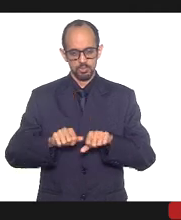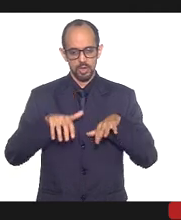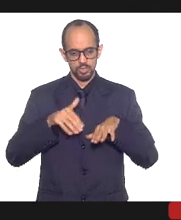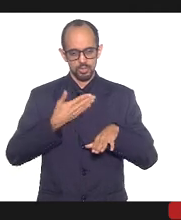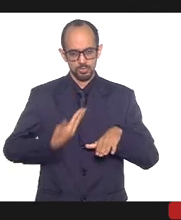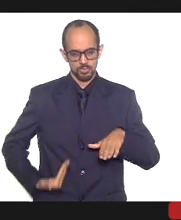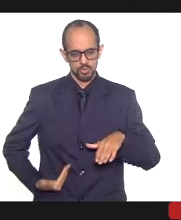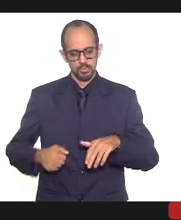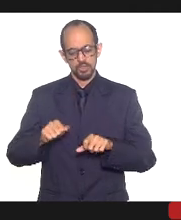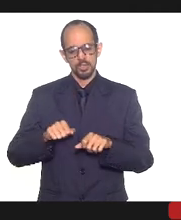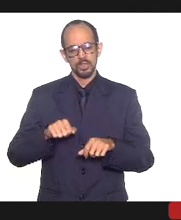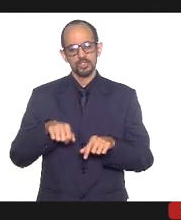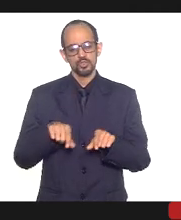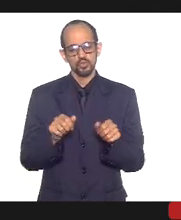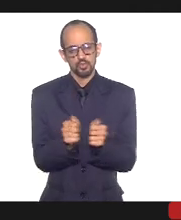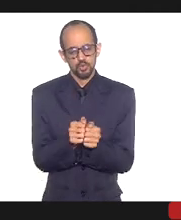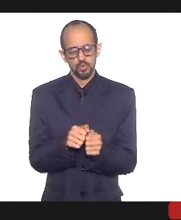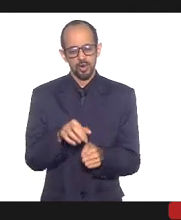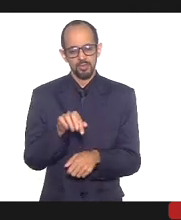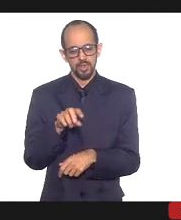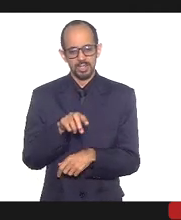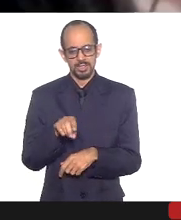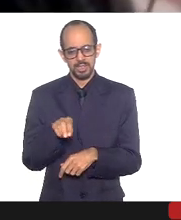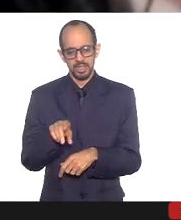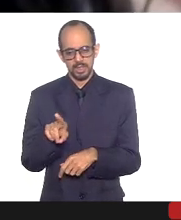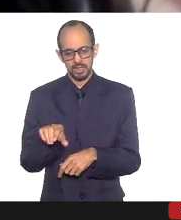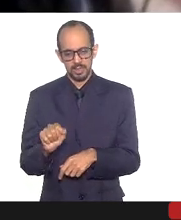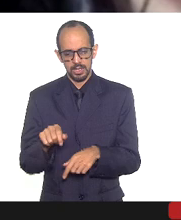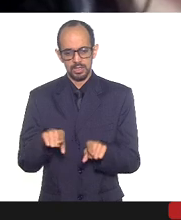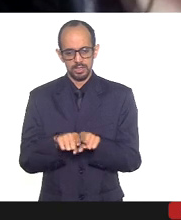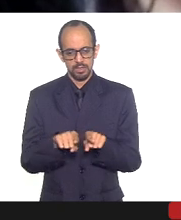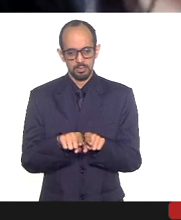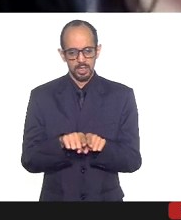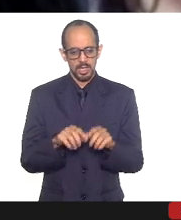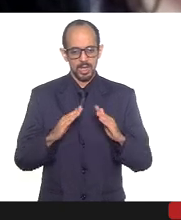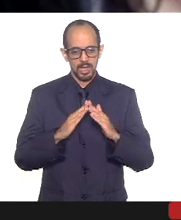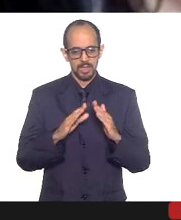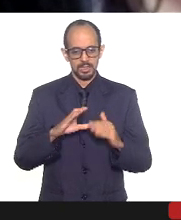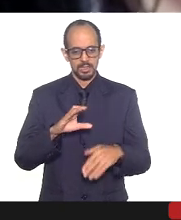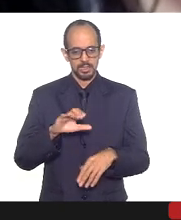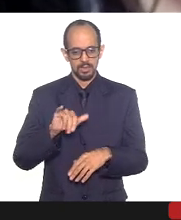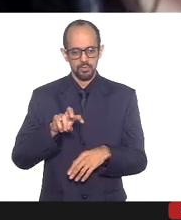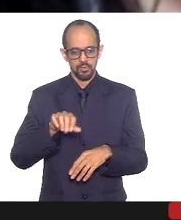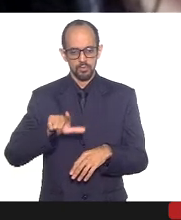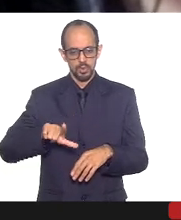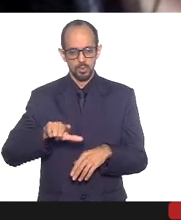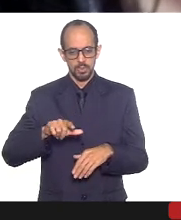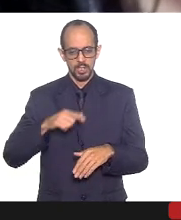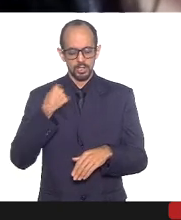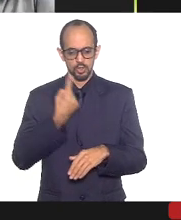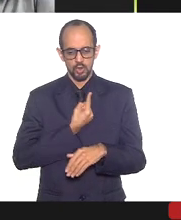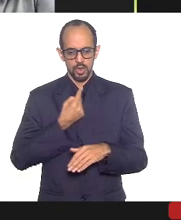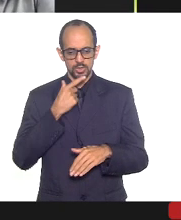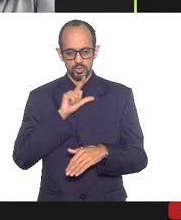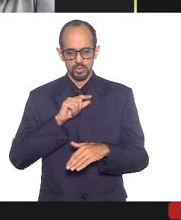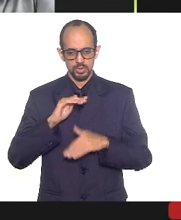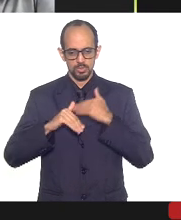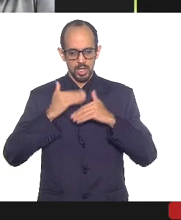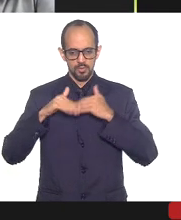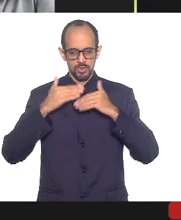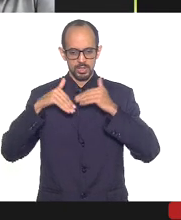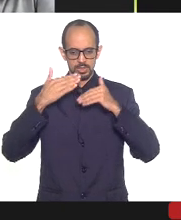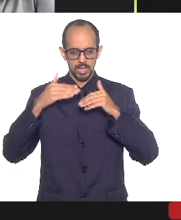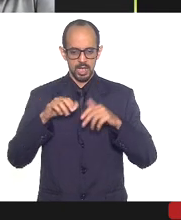da Secretaria de Fazenda, com a presença da Casa Civil, para que a gente possa avançar nesse tema e permitir